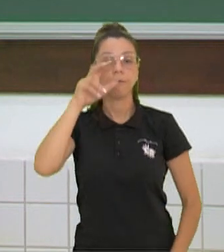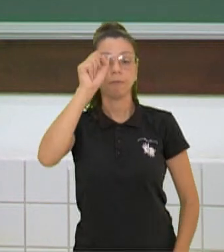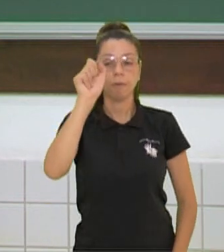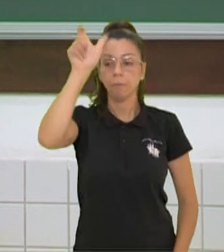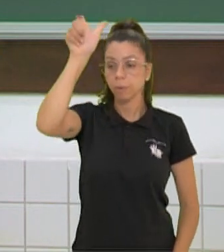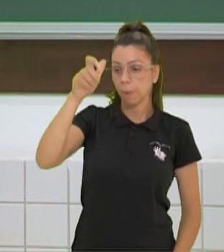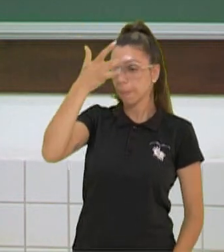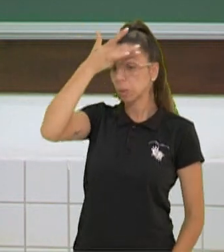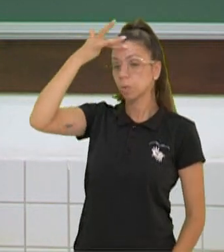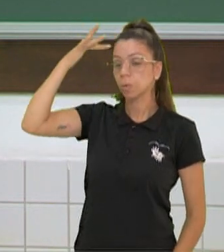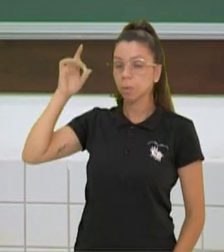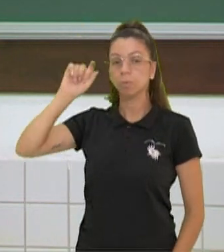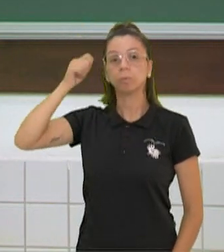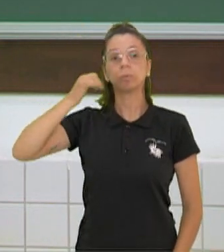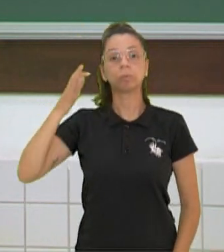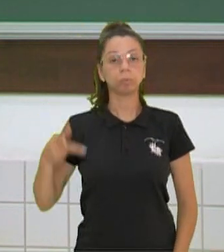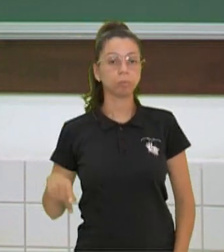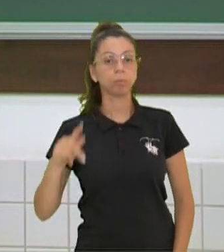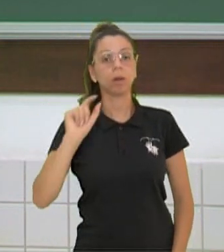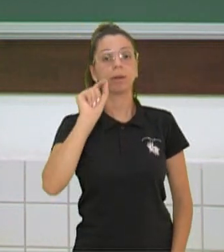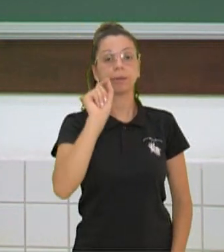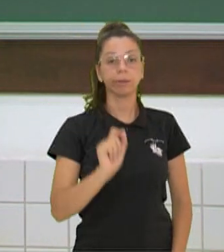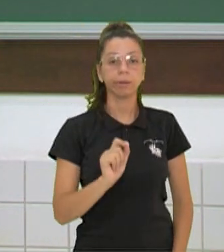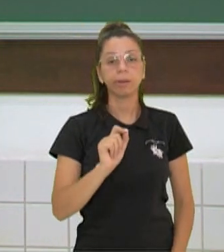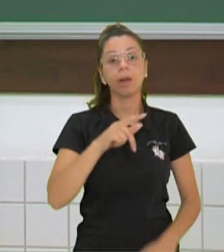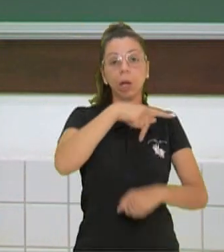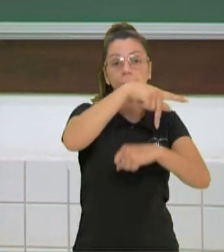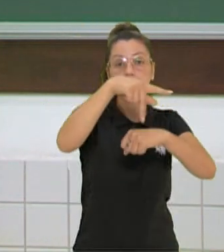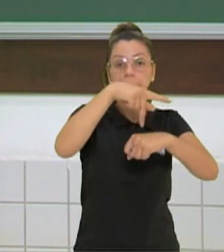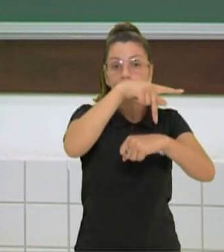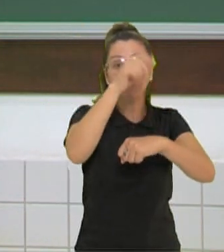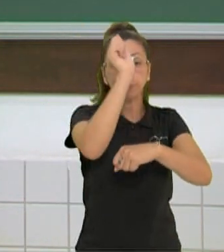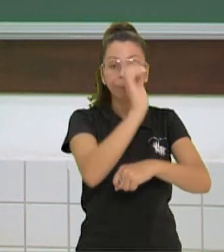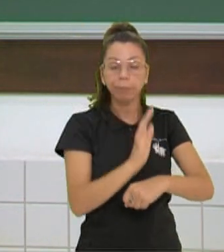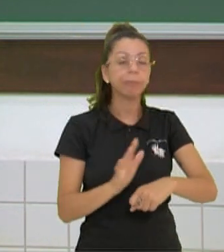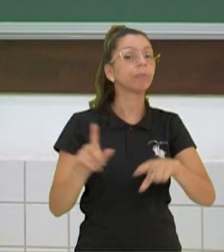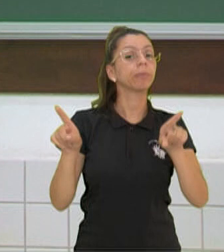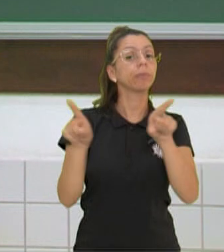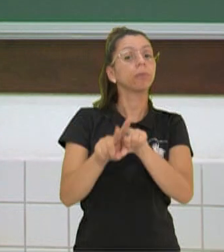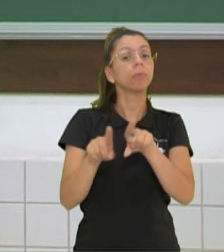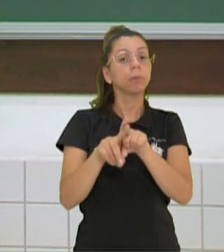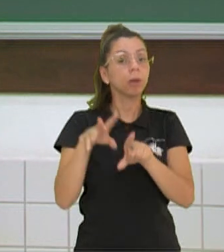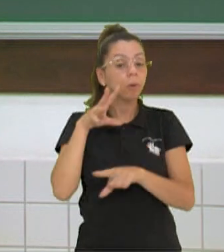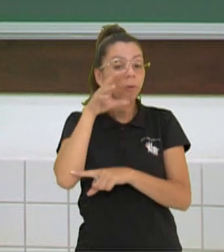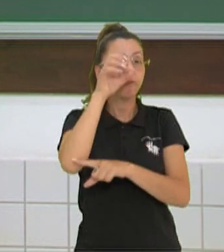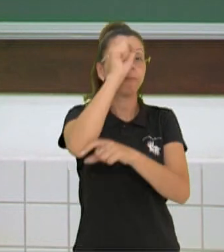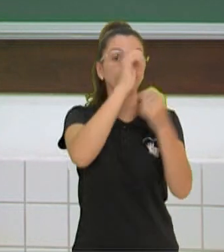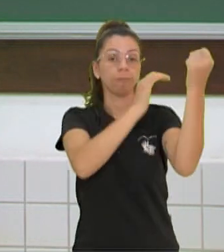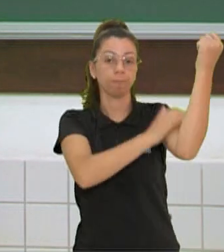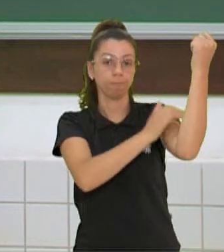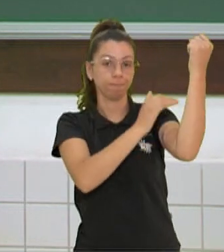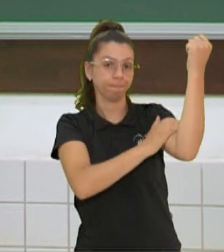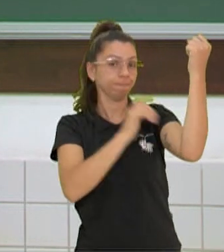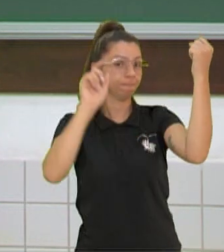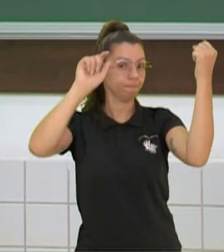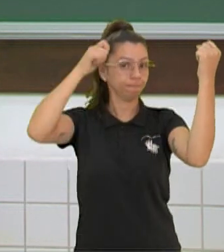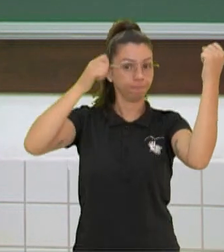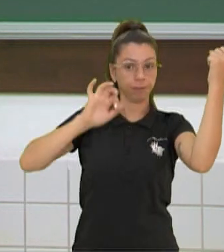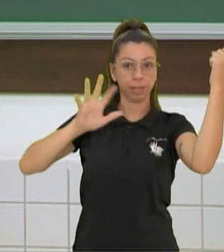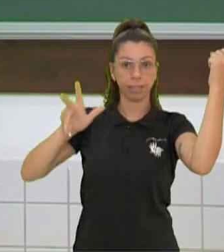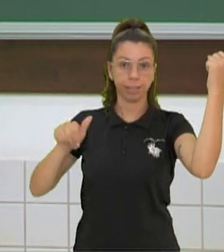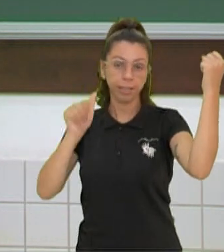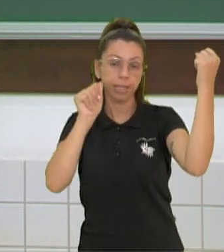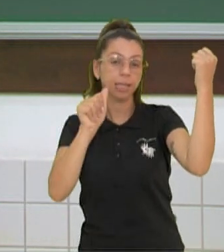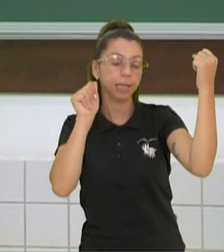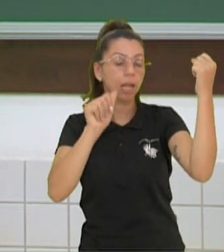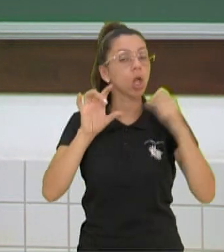pessoa negra no nosso país. E, principalmente, ela trabalha o fortalecimento da mulher, né? Mulher negra no nosso país. E ela não vai ficar